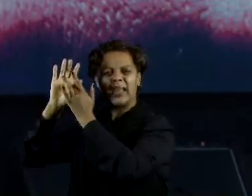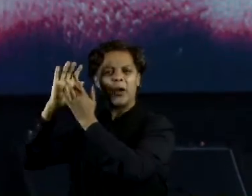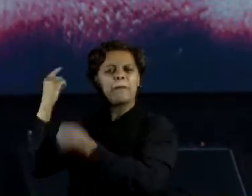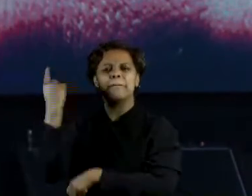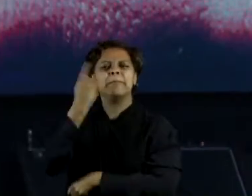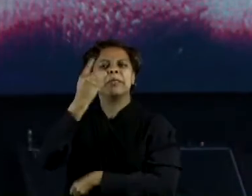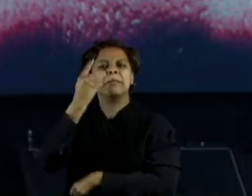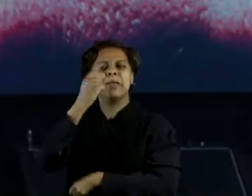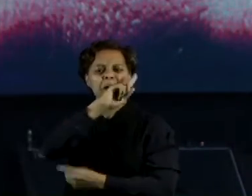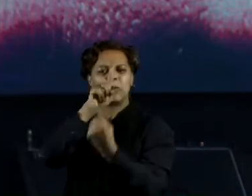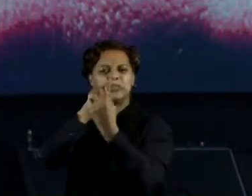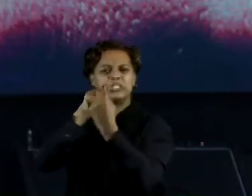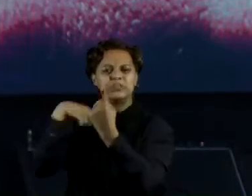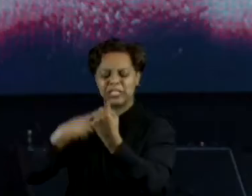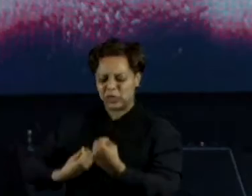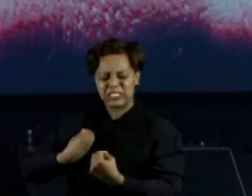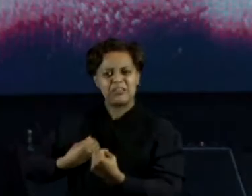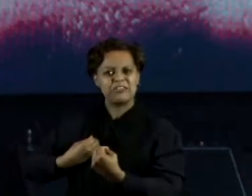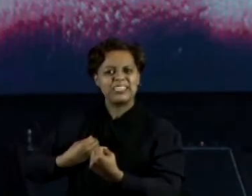Mas temos que ir até o fim.